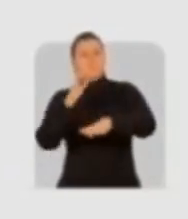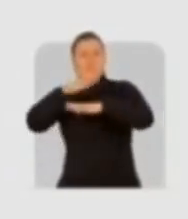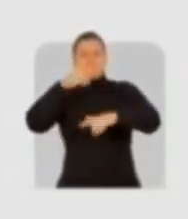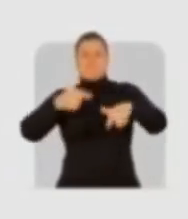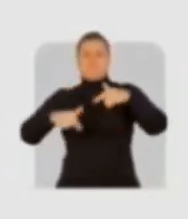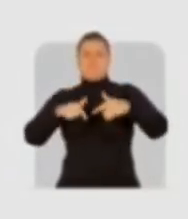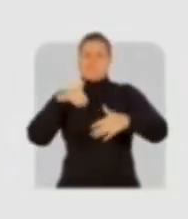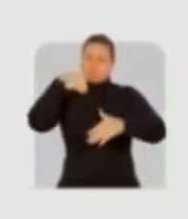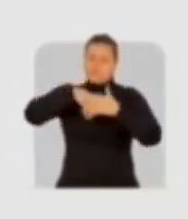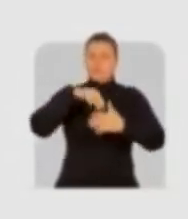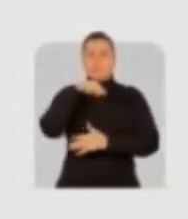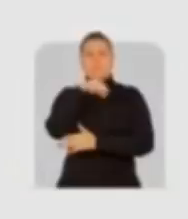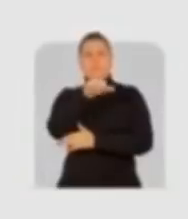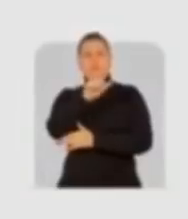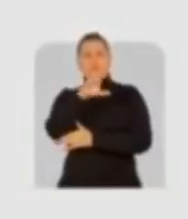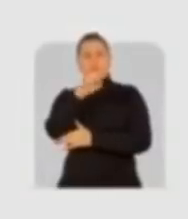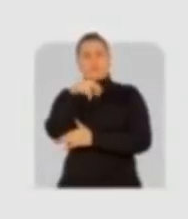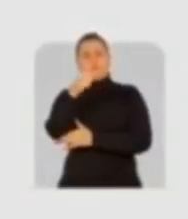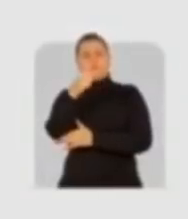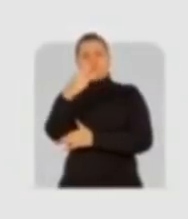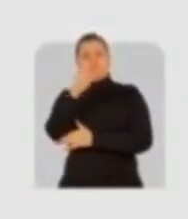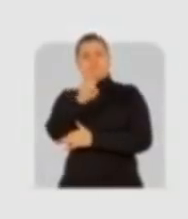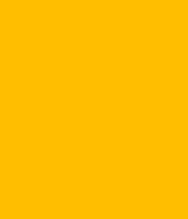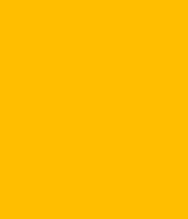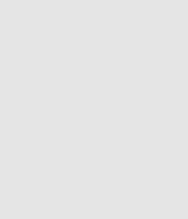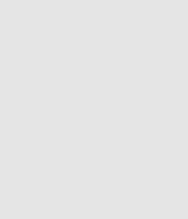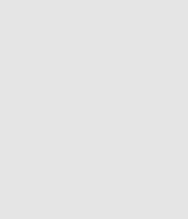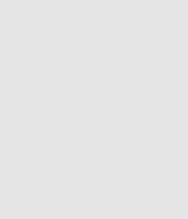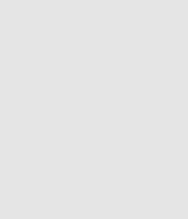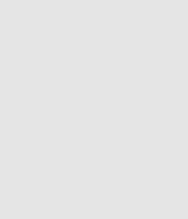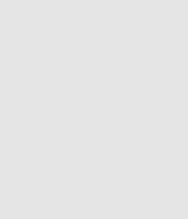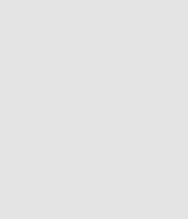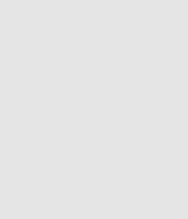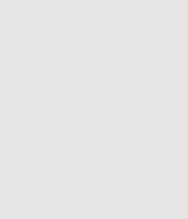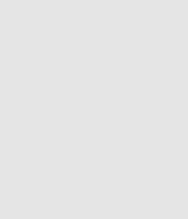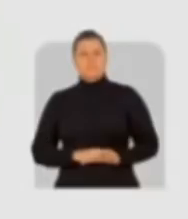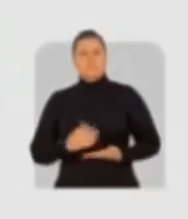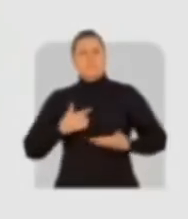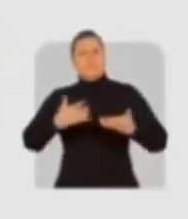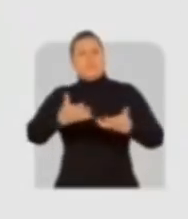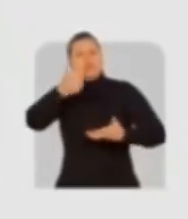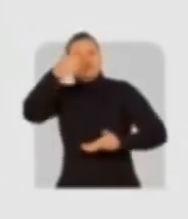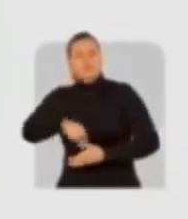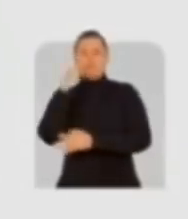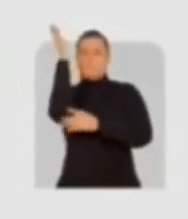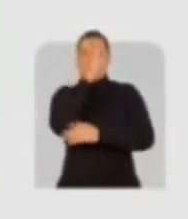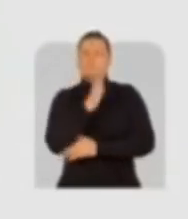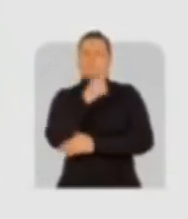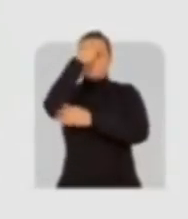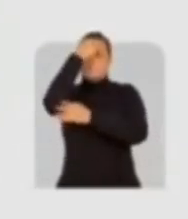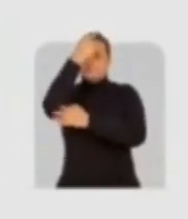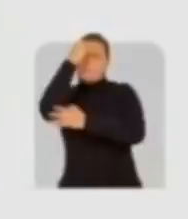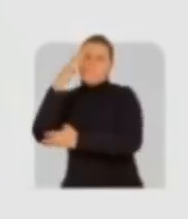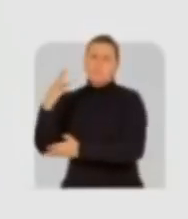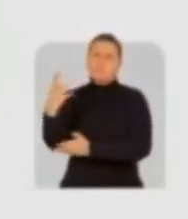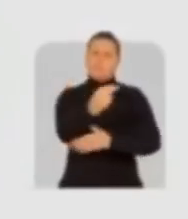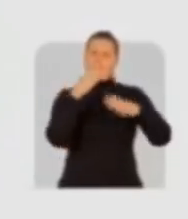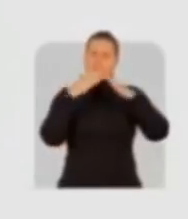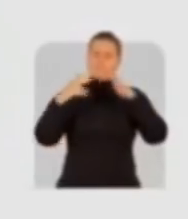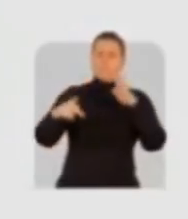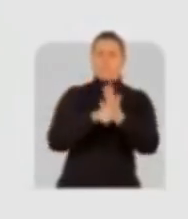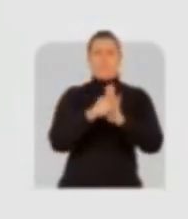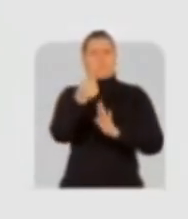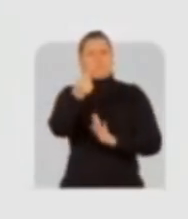e geração de emprego. Vote Marcon 1355. Quero de novo um Brasil com universidade para todos,